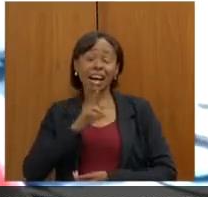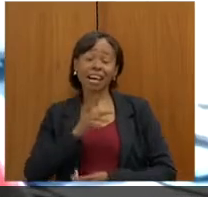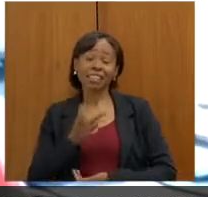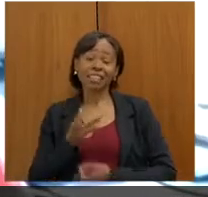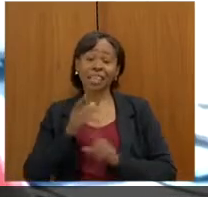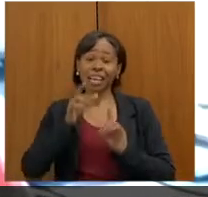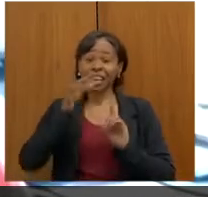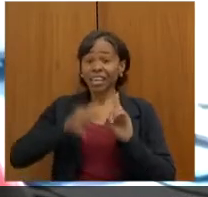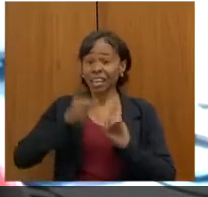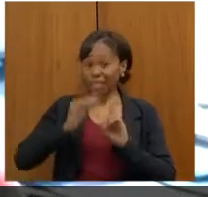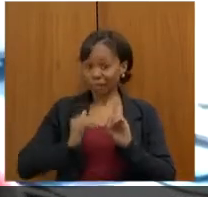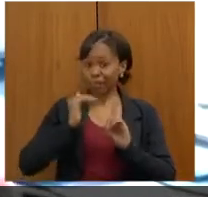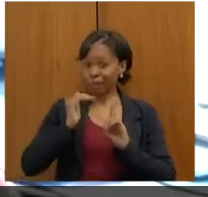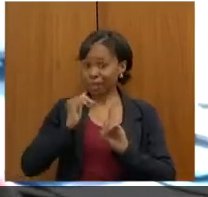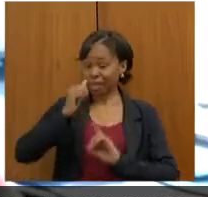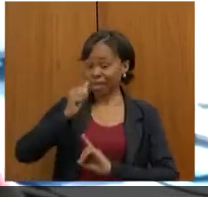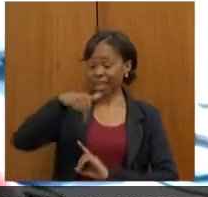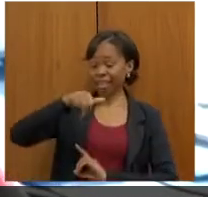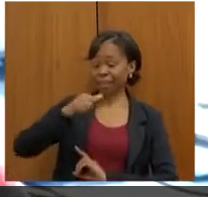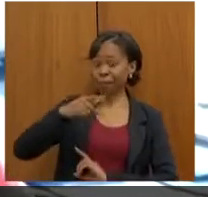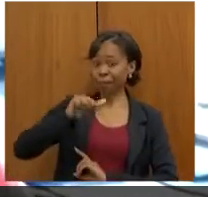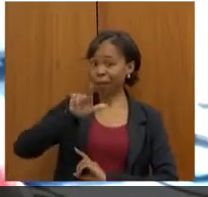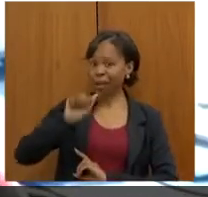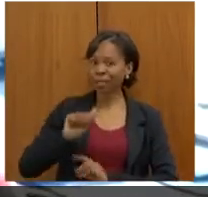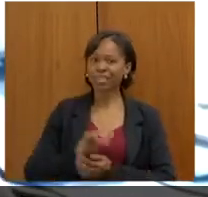bom dia e